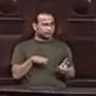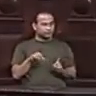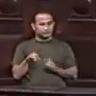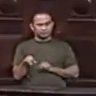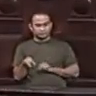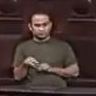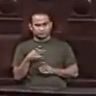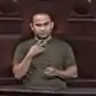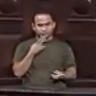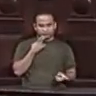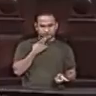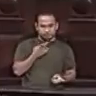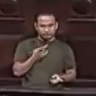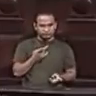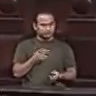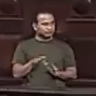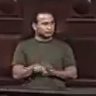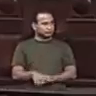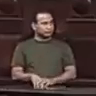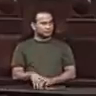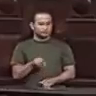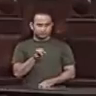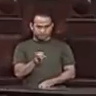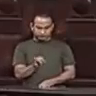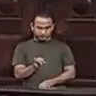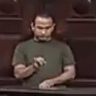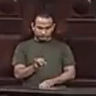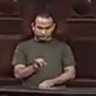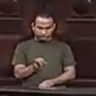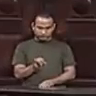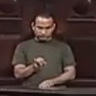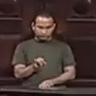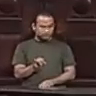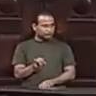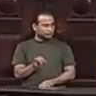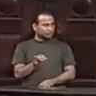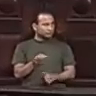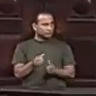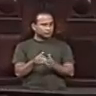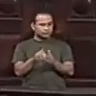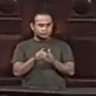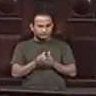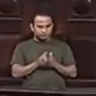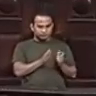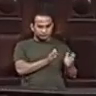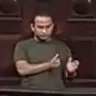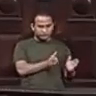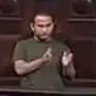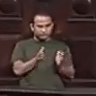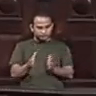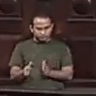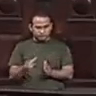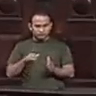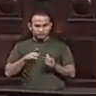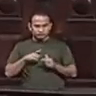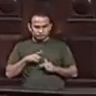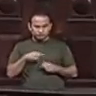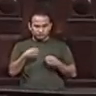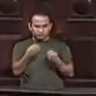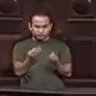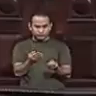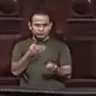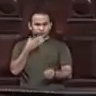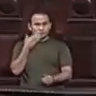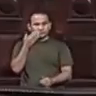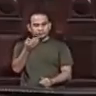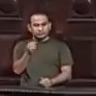Quero mantê-la. Se Vossa Excelência transformar. Só que é pedido pela ordem, pela questão de ordem, que eu te dei pela questão de ordem. Se Vossa